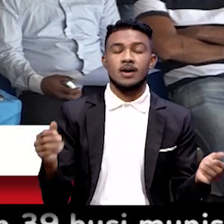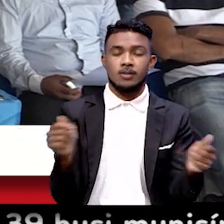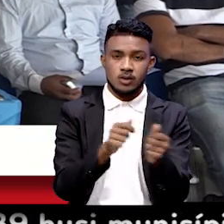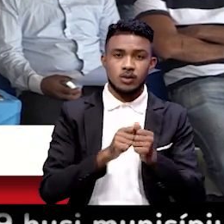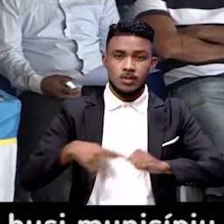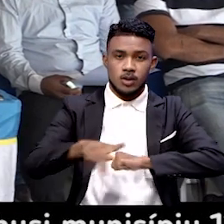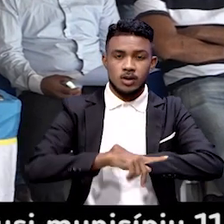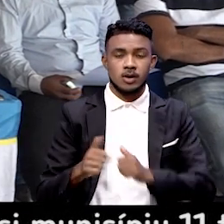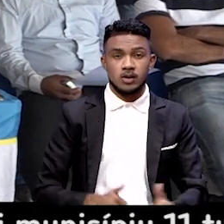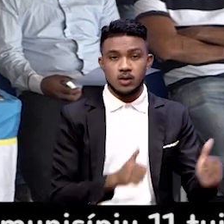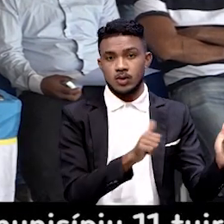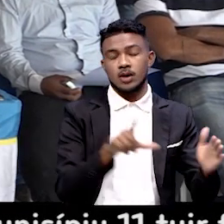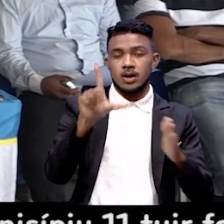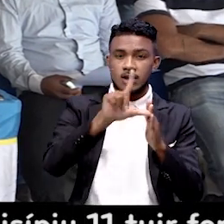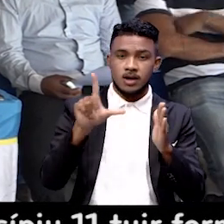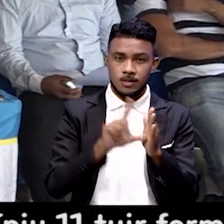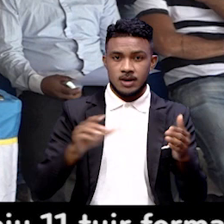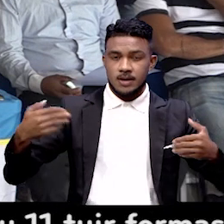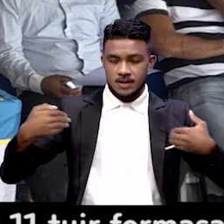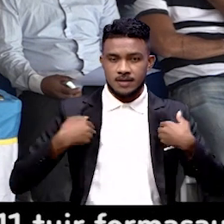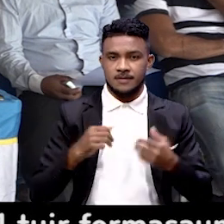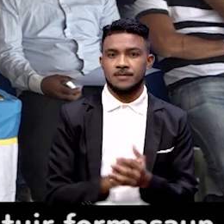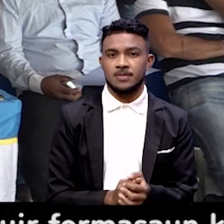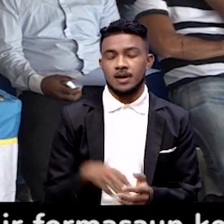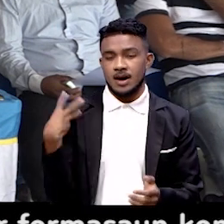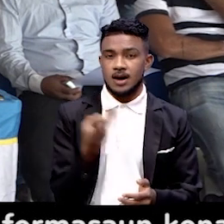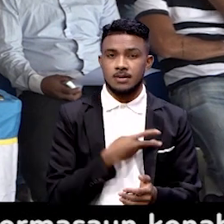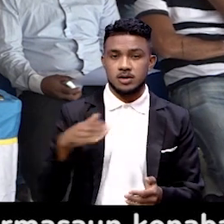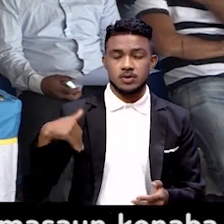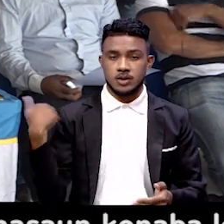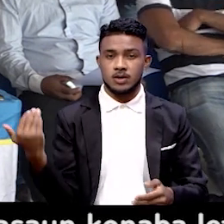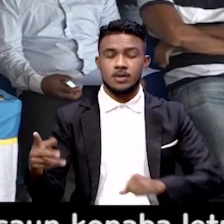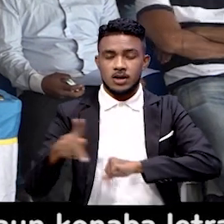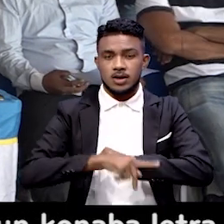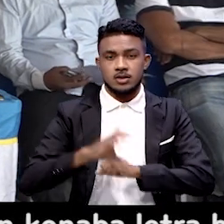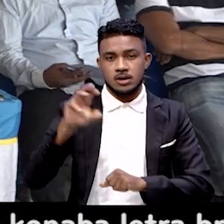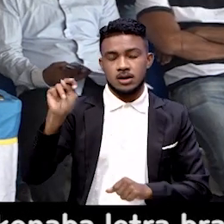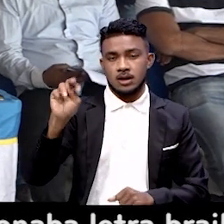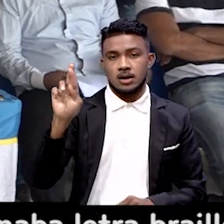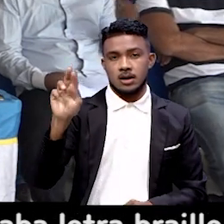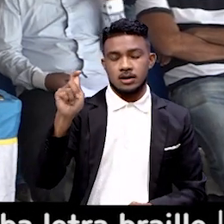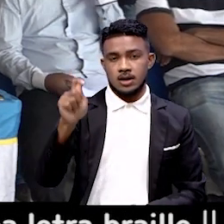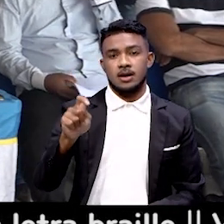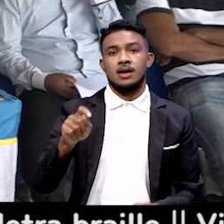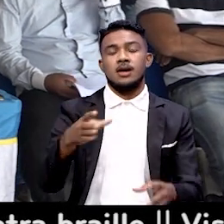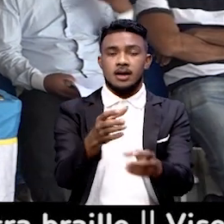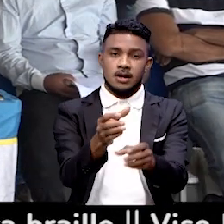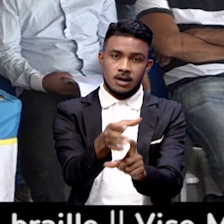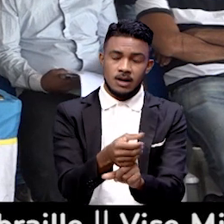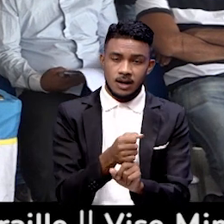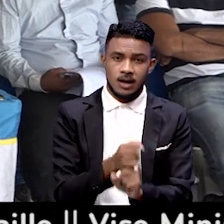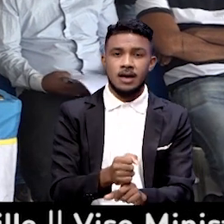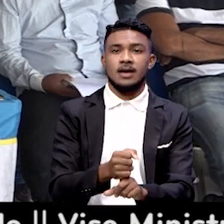ne tuir lei nebe vigora. Ami juventude partido CNRT car meeting princípio unidade